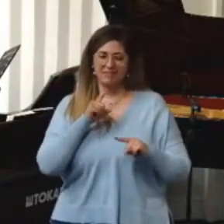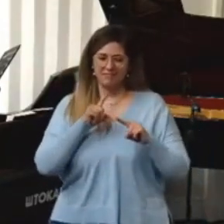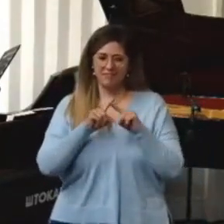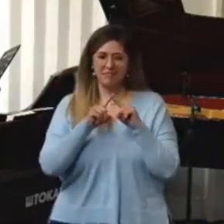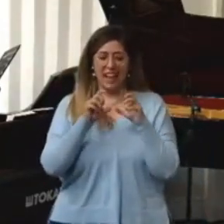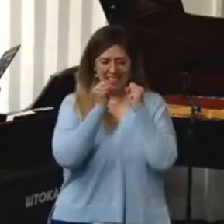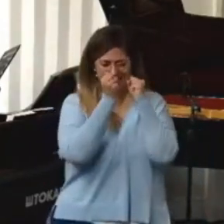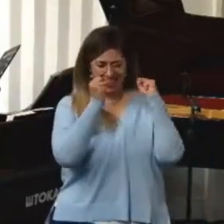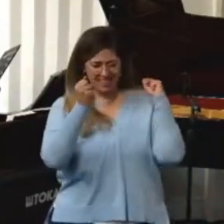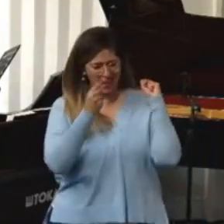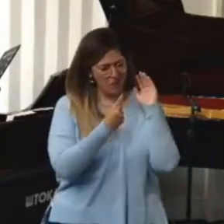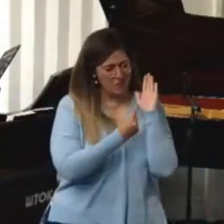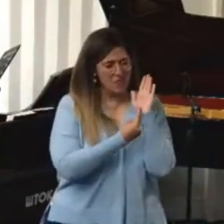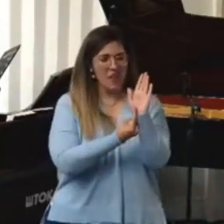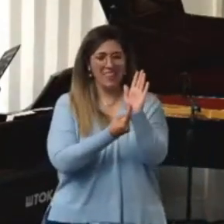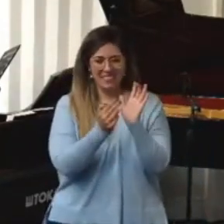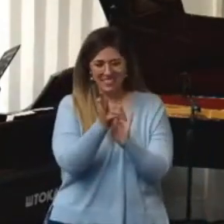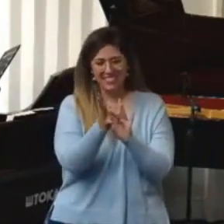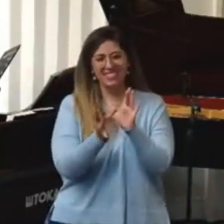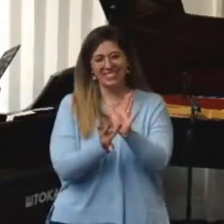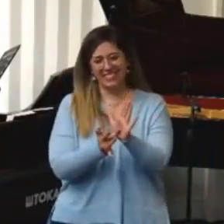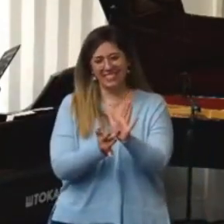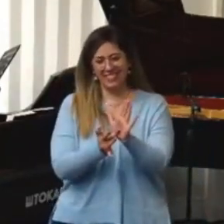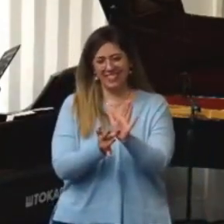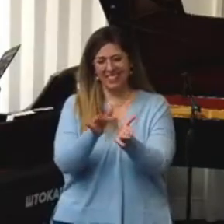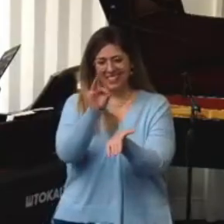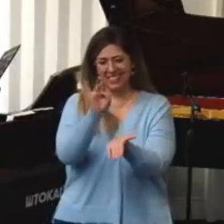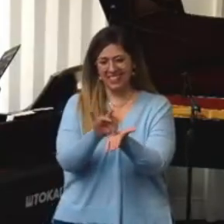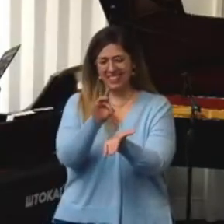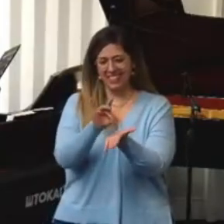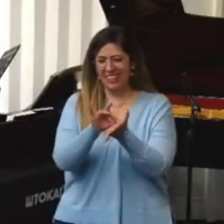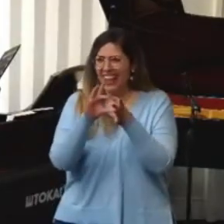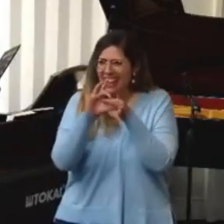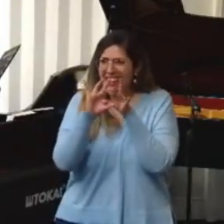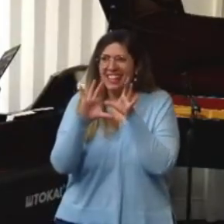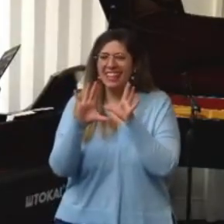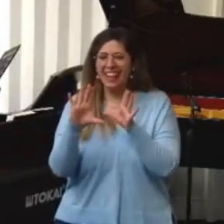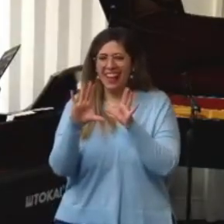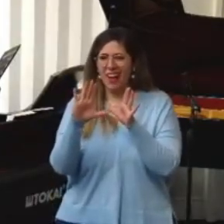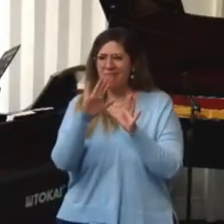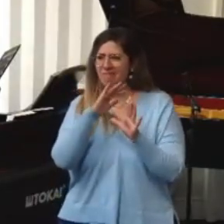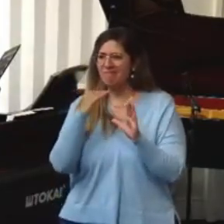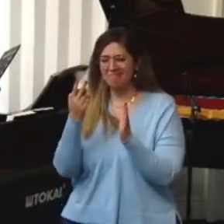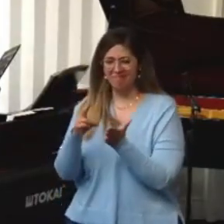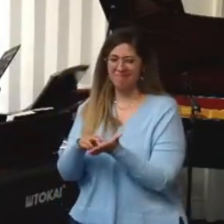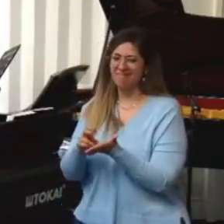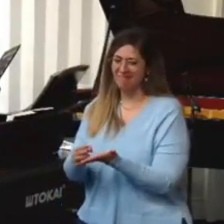Sansão aponta para Cristo nesse sentido. O verdadeiro libertador que venceu a morte.